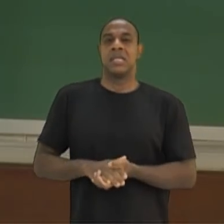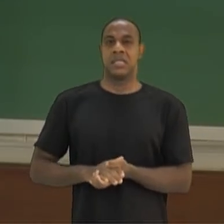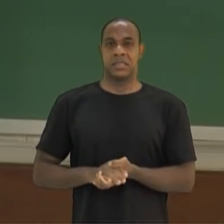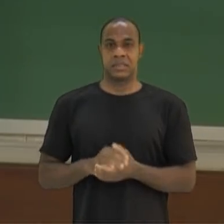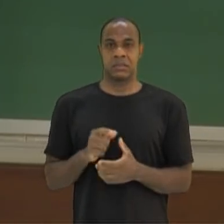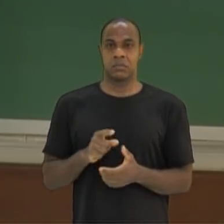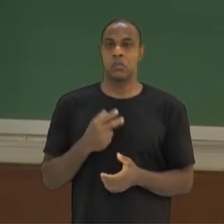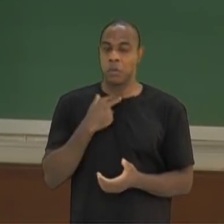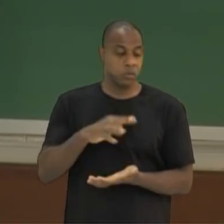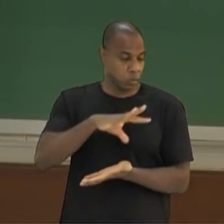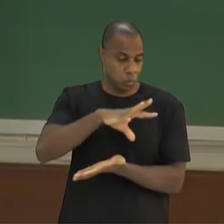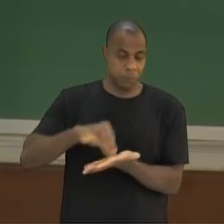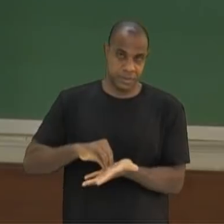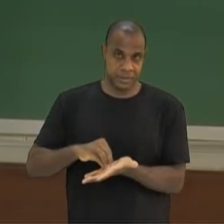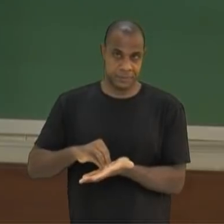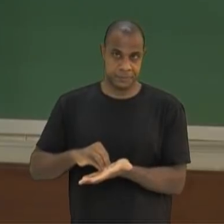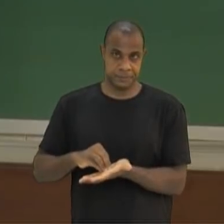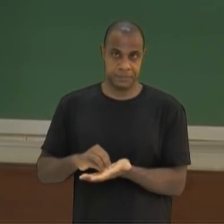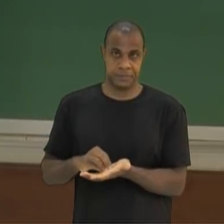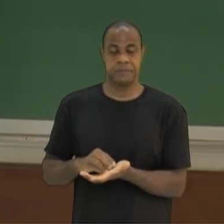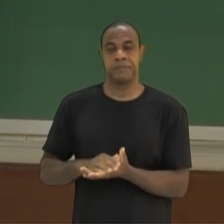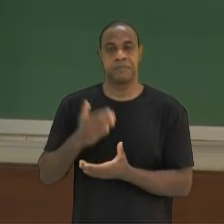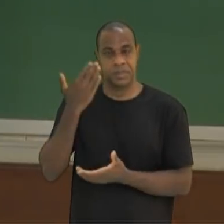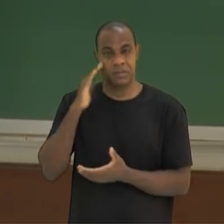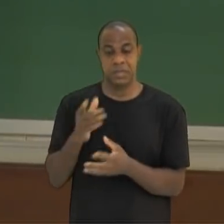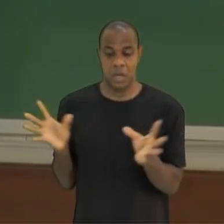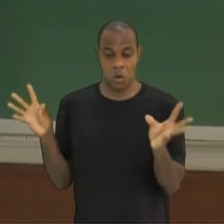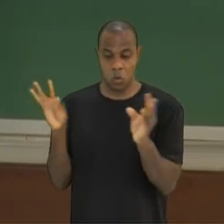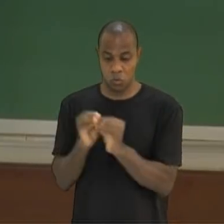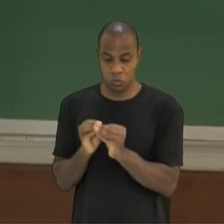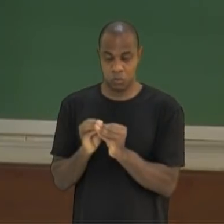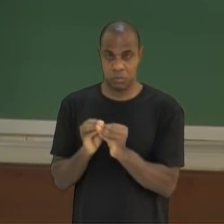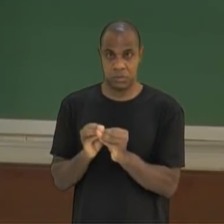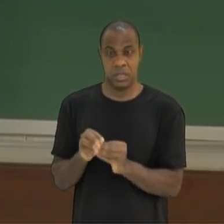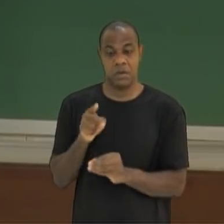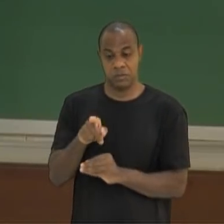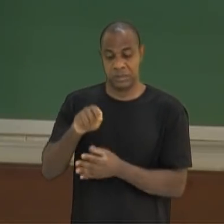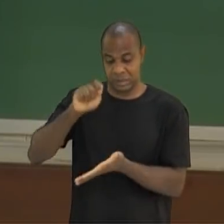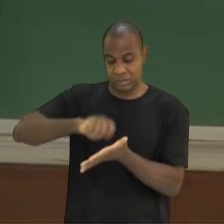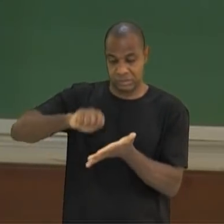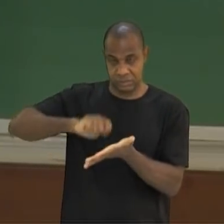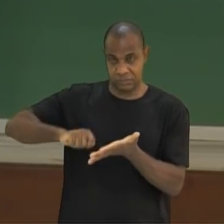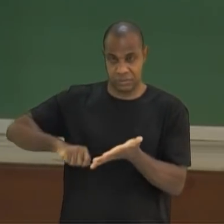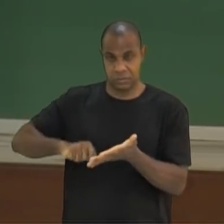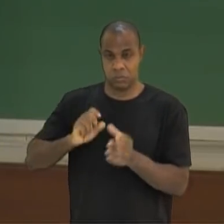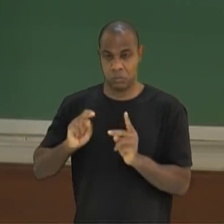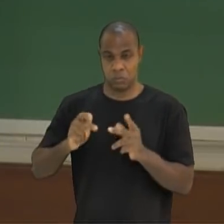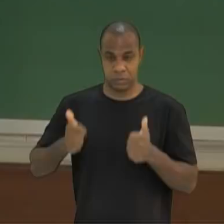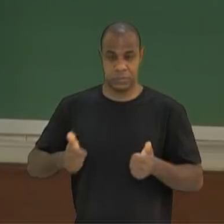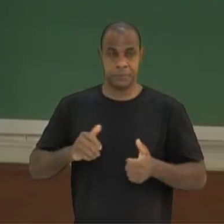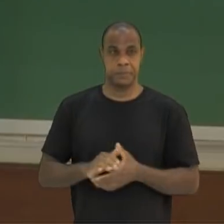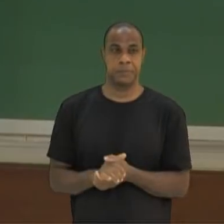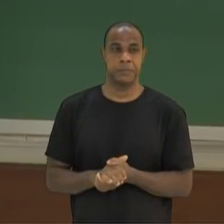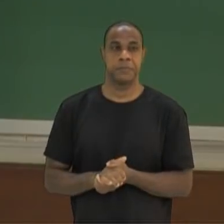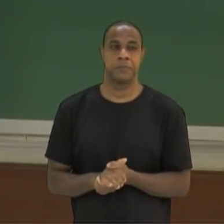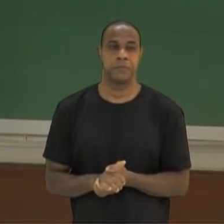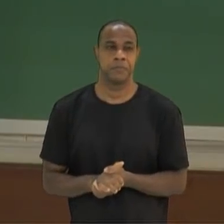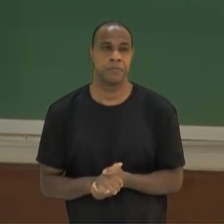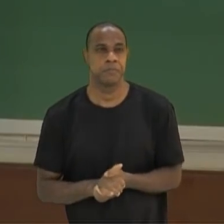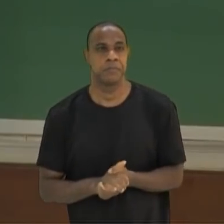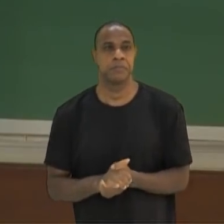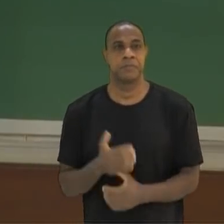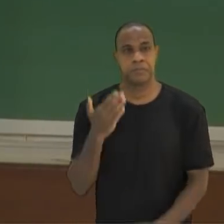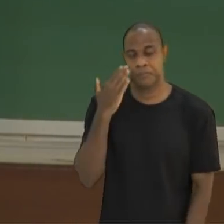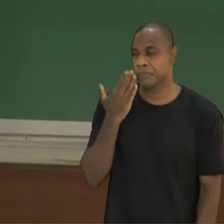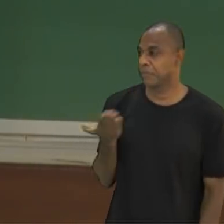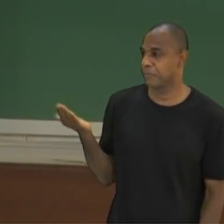então não pode fazer isso num resumo. Certo? O resumo tem que ter autoria de quem está escrevendo, ok? Então,